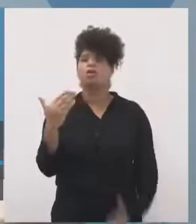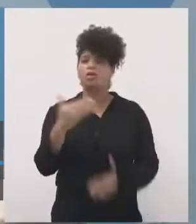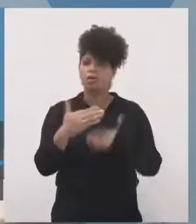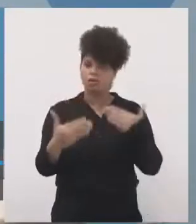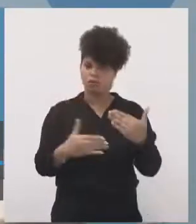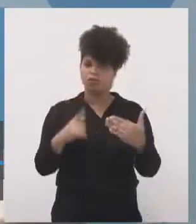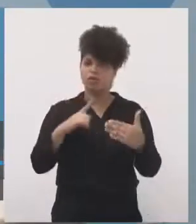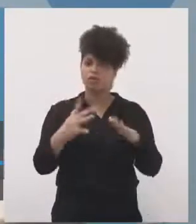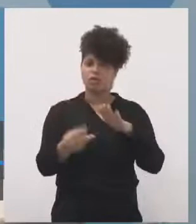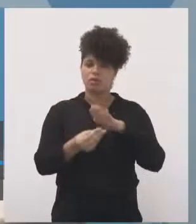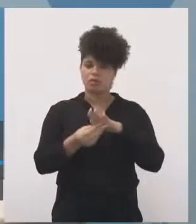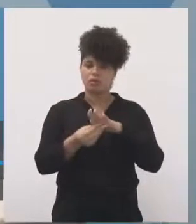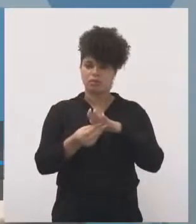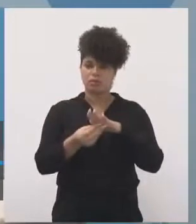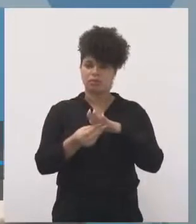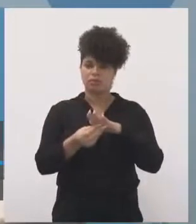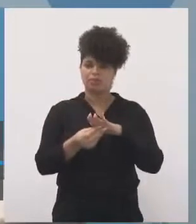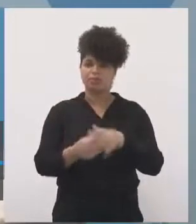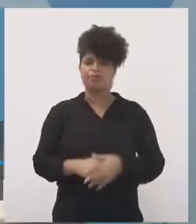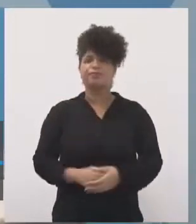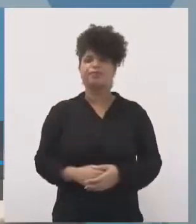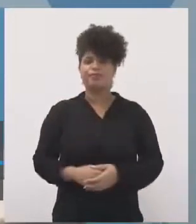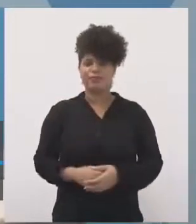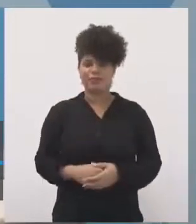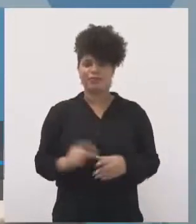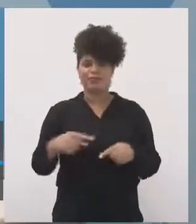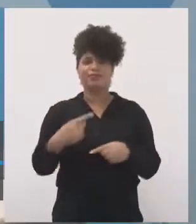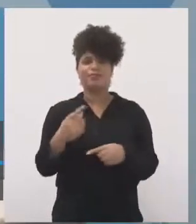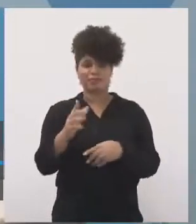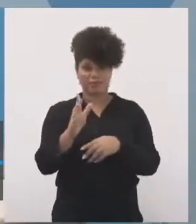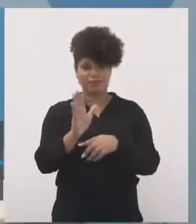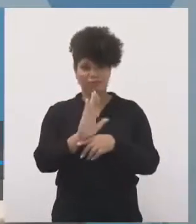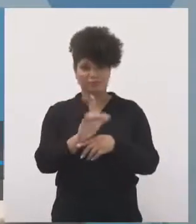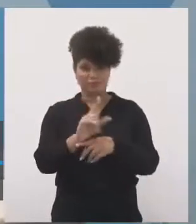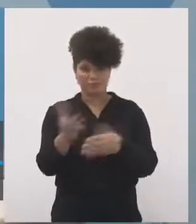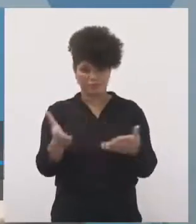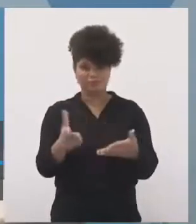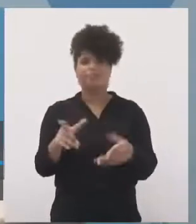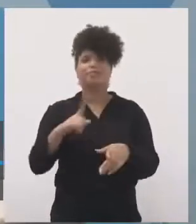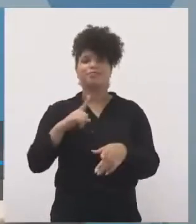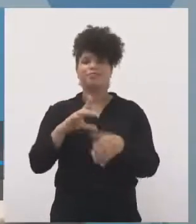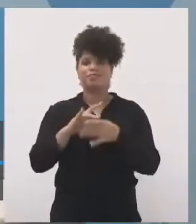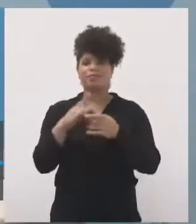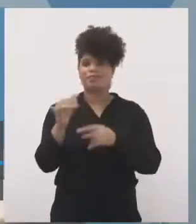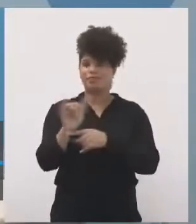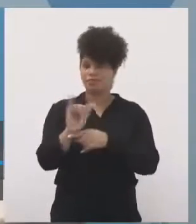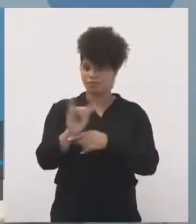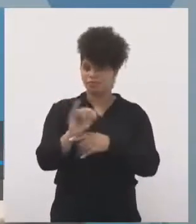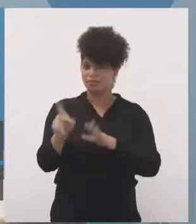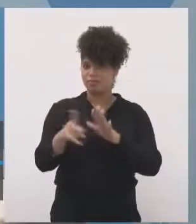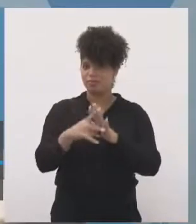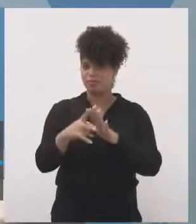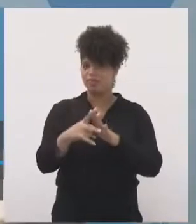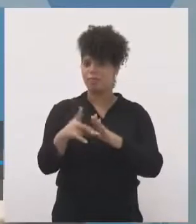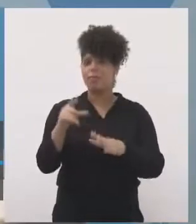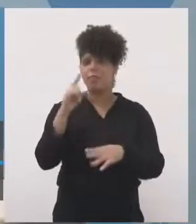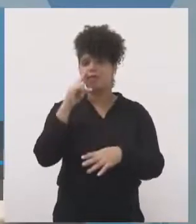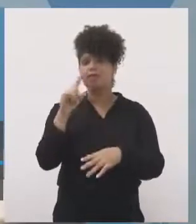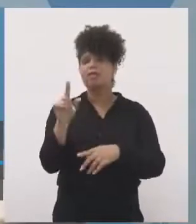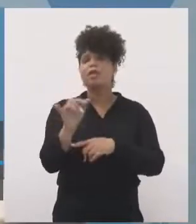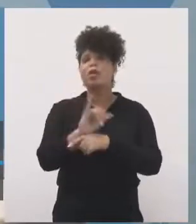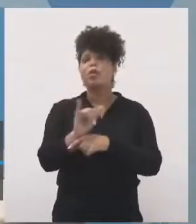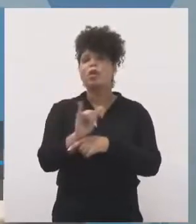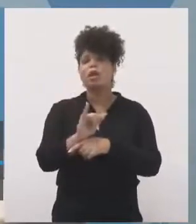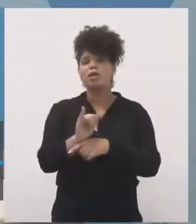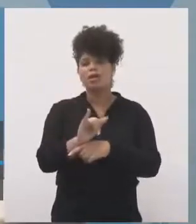repositório. A gente vai deixar também para vocês, esse vídeo também vai ficar disponível no YouTube, lá no canal Desenvolvimento Profissional, para quem quiser